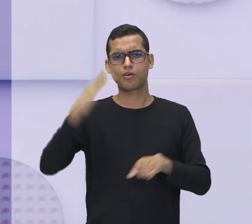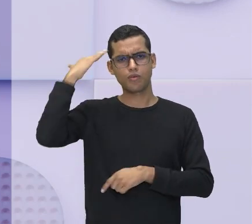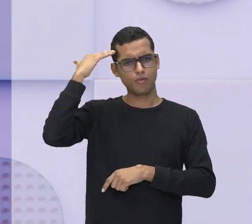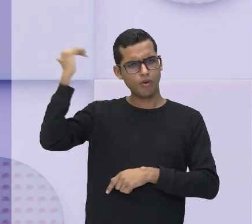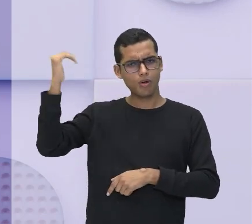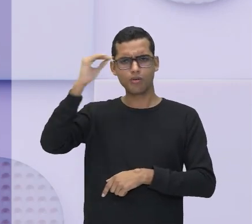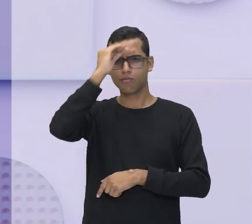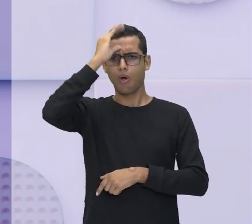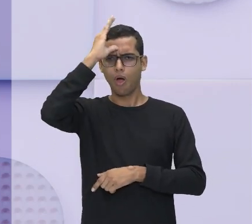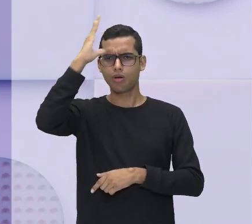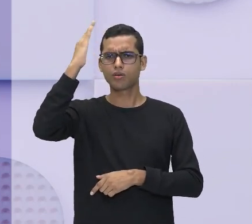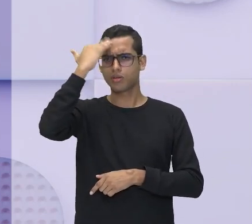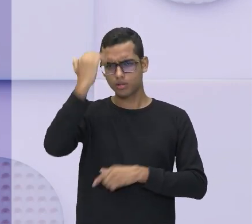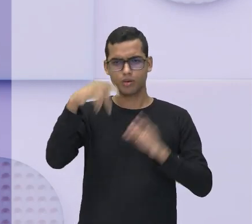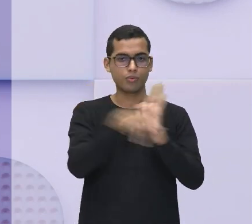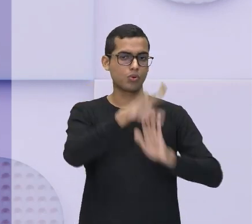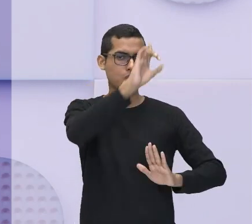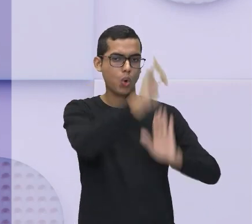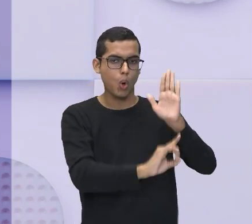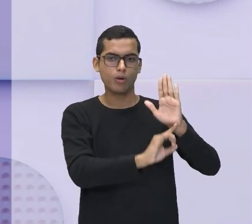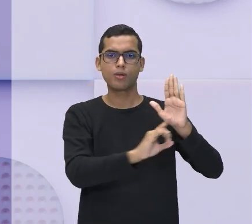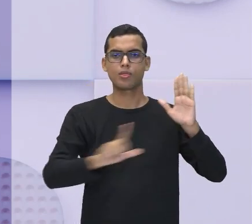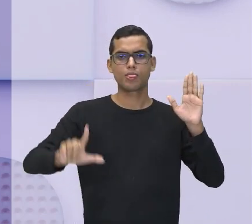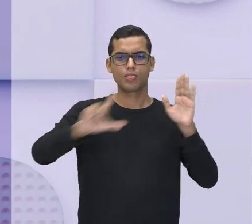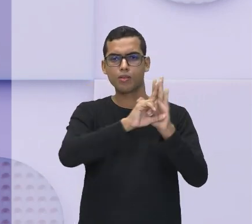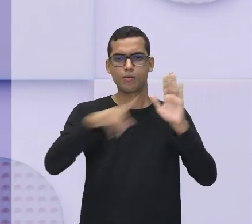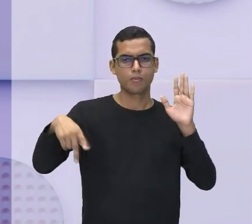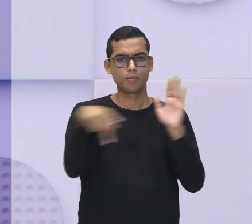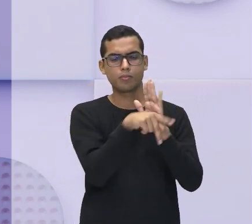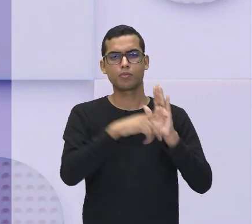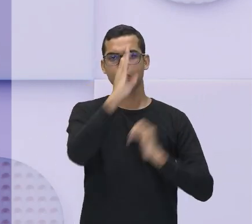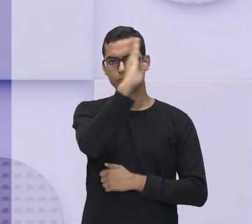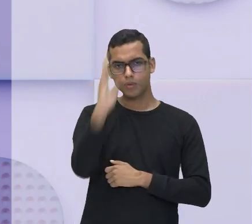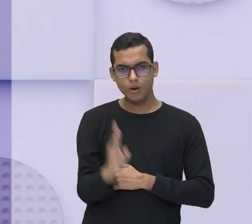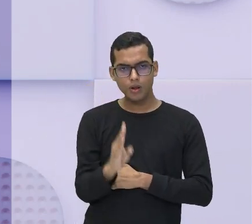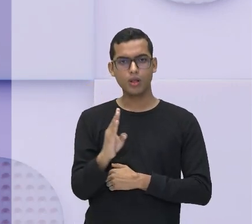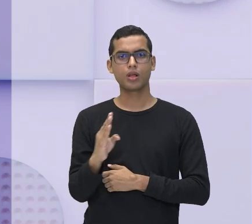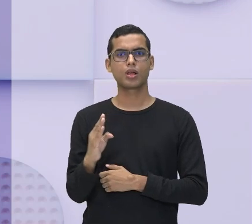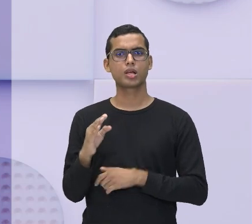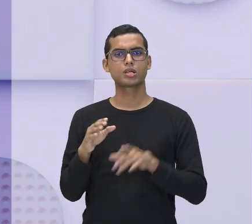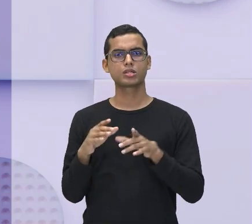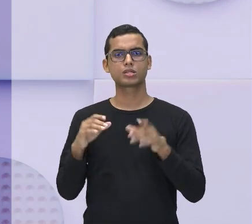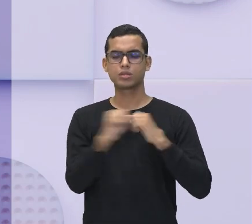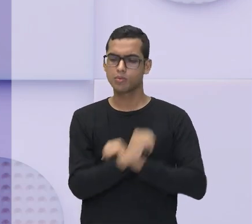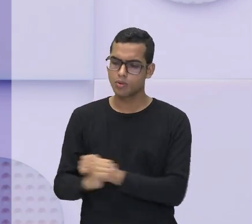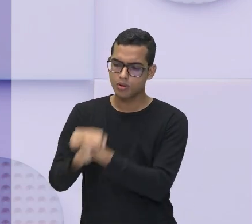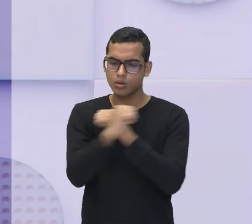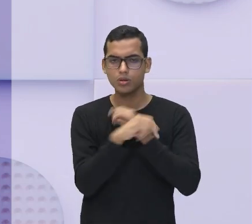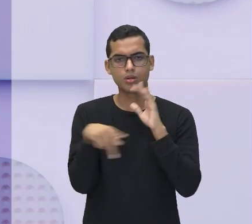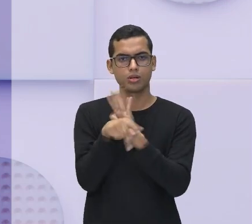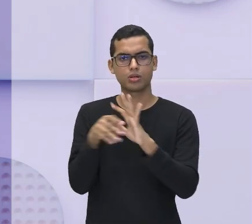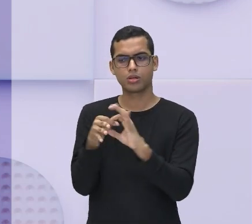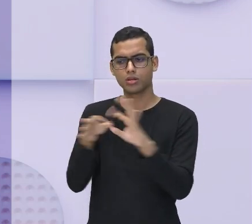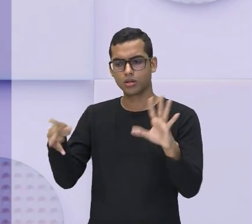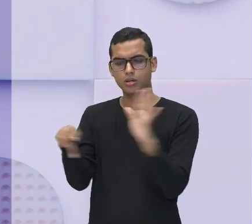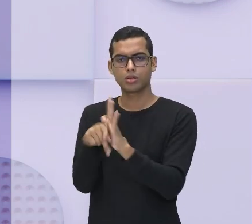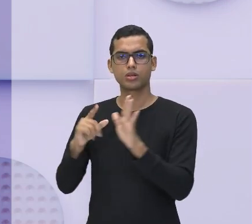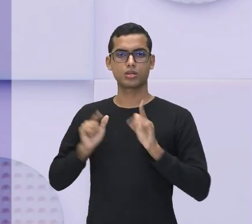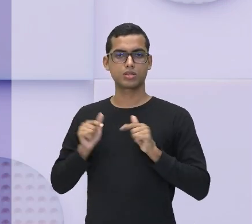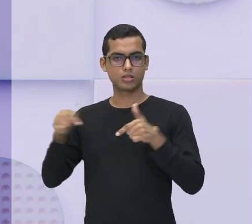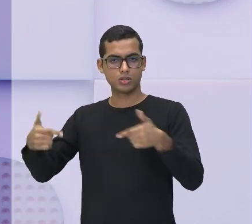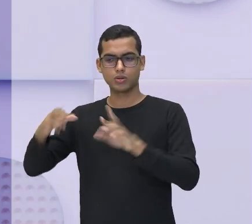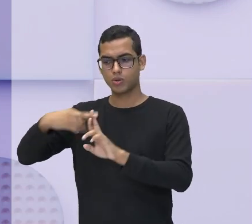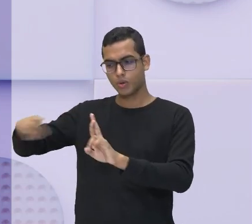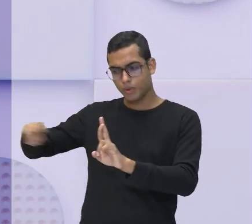dos direitos e das leis do Brasil que defendem a liberdade de culto, a liberdade de práticas religiosas, e